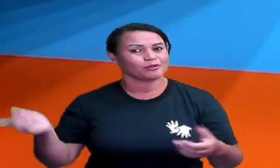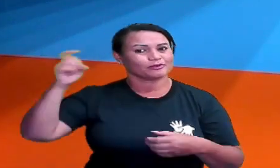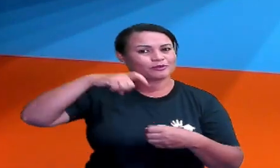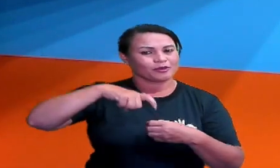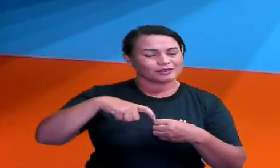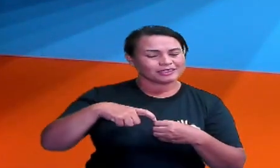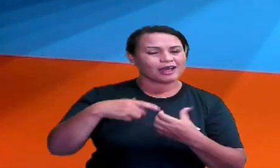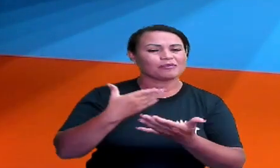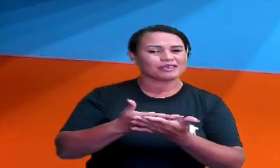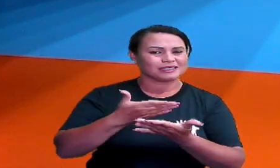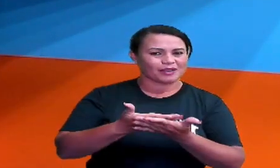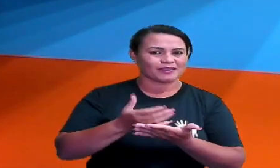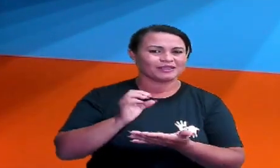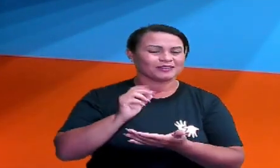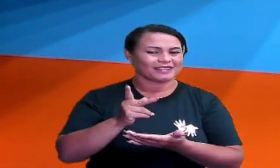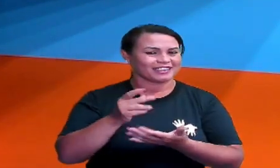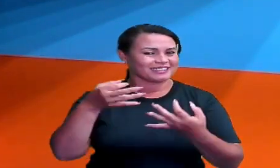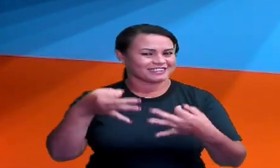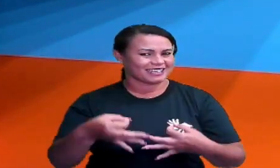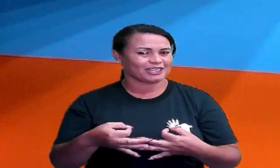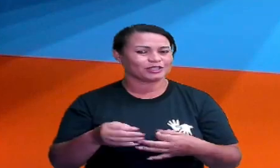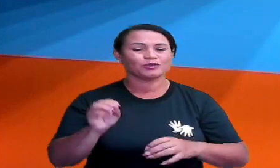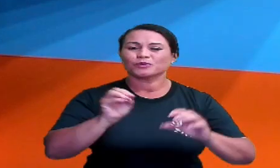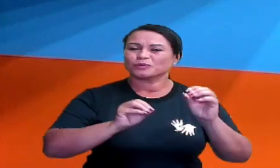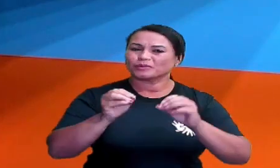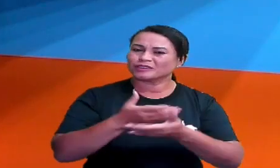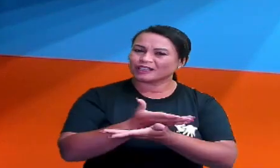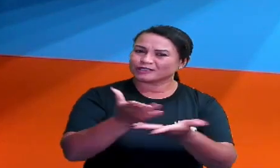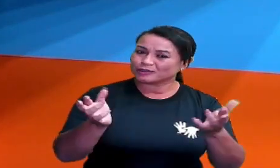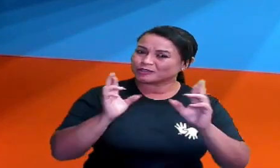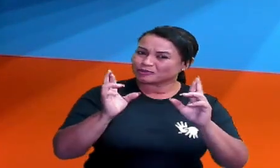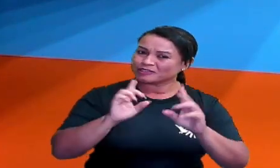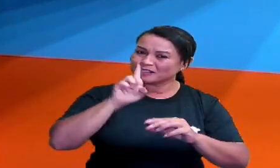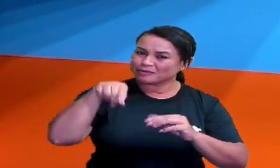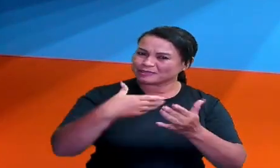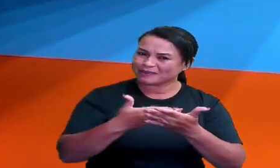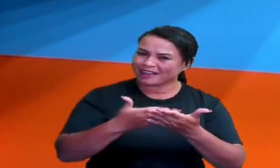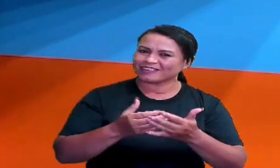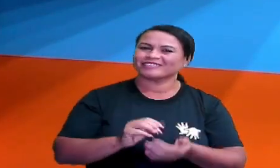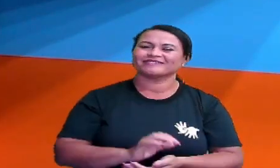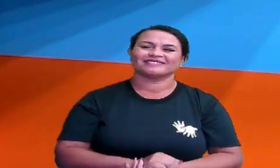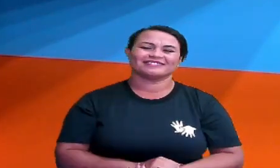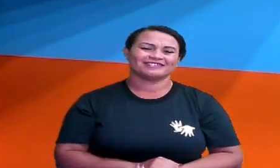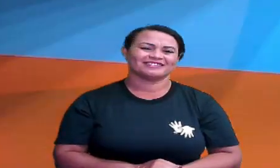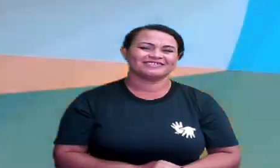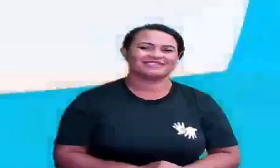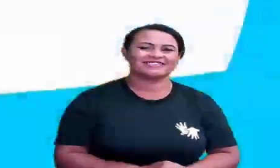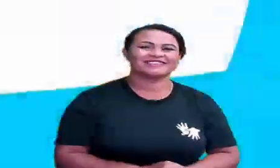continuarmos nossas próximas aulas, tá certo? Um beijo a todos e eu espero vocês na próxima aula.